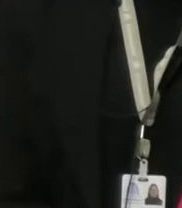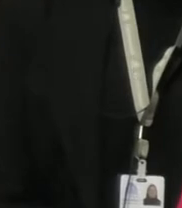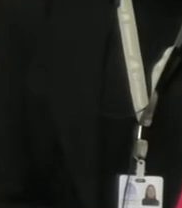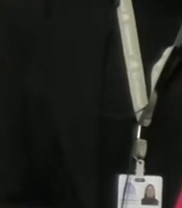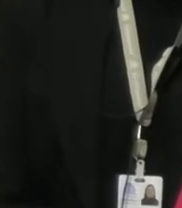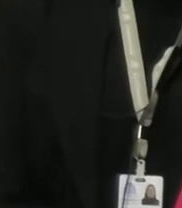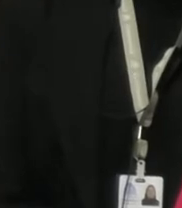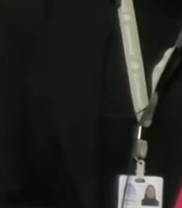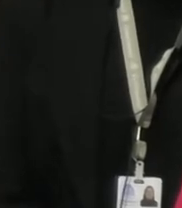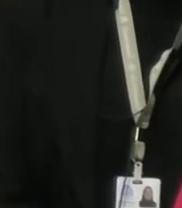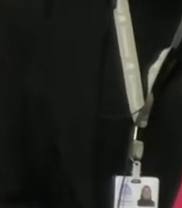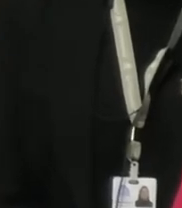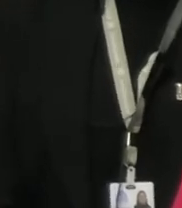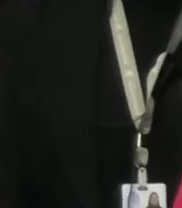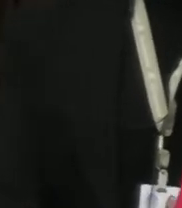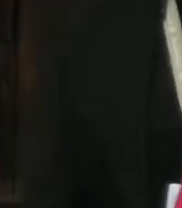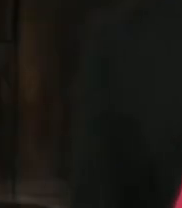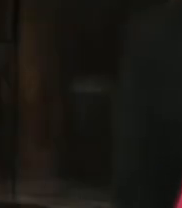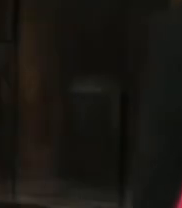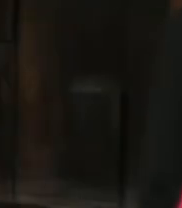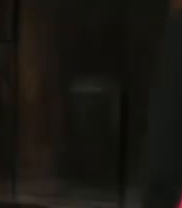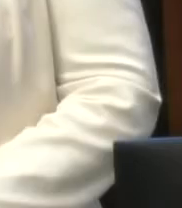E aí